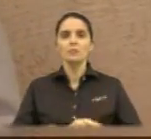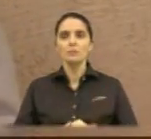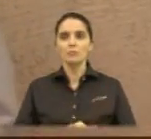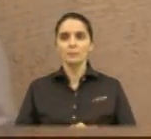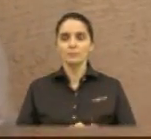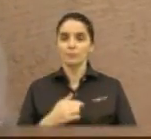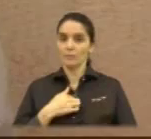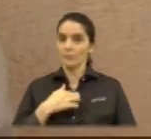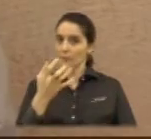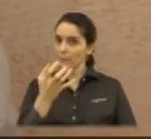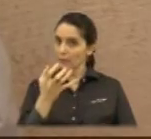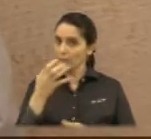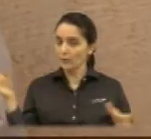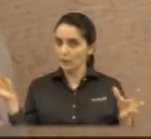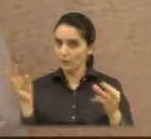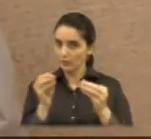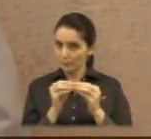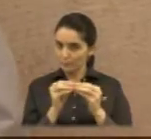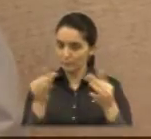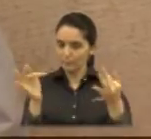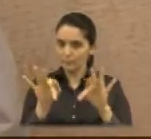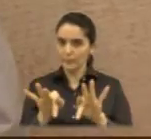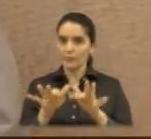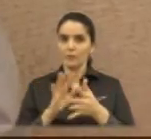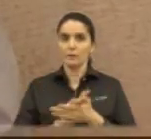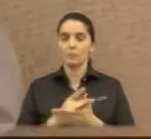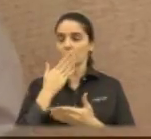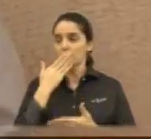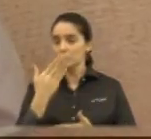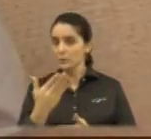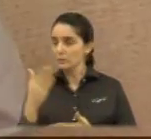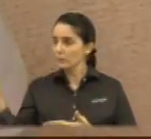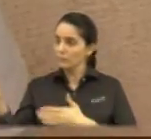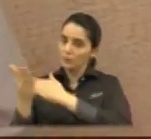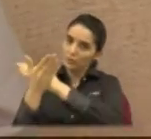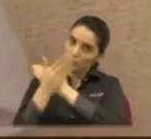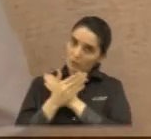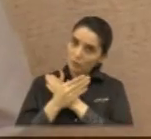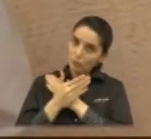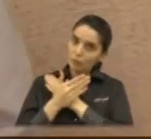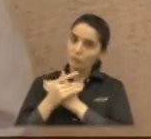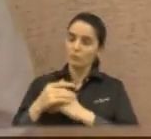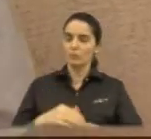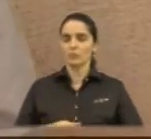eu queria, para encerrar, finalizar com um apelo a vocês que nos ajudem a